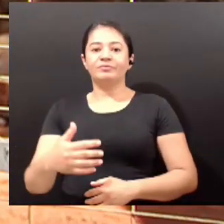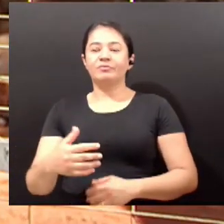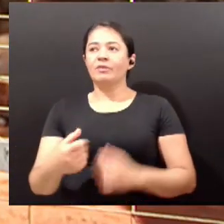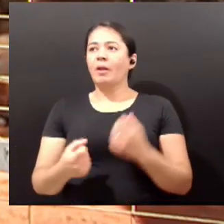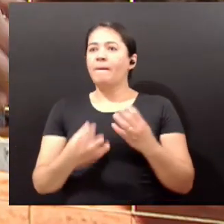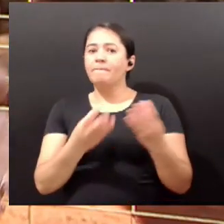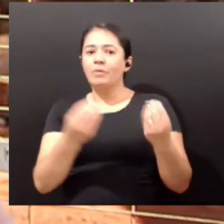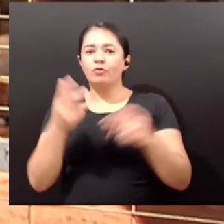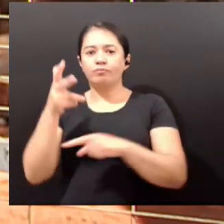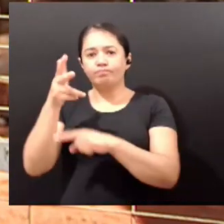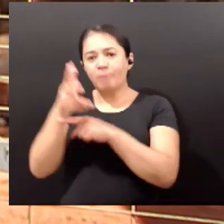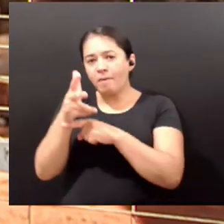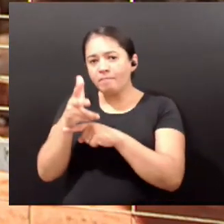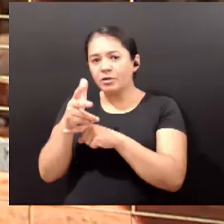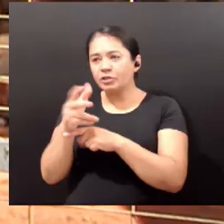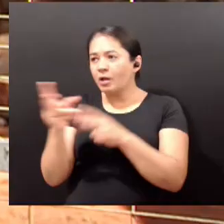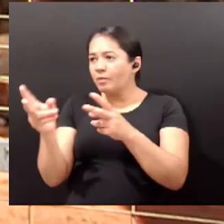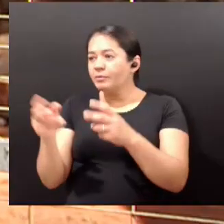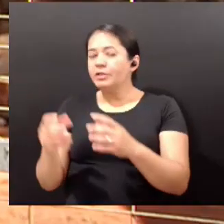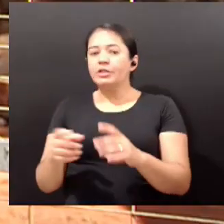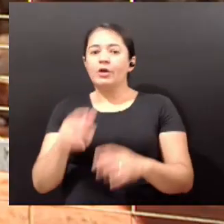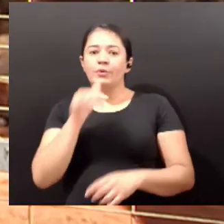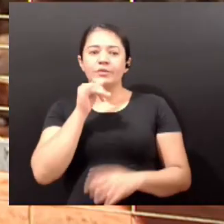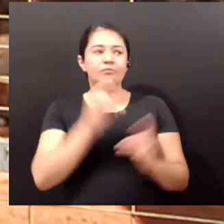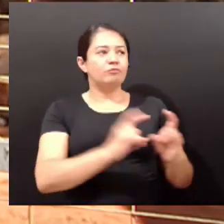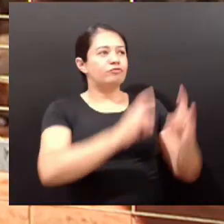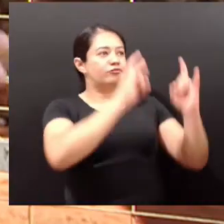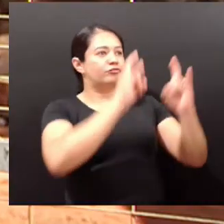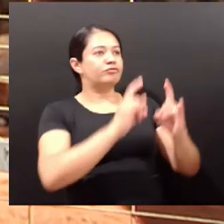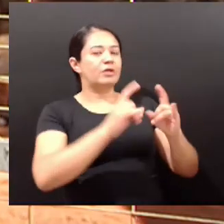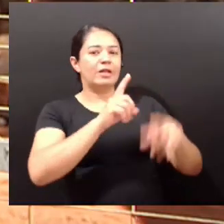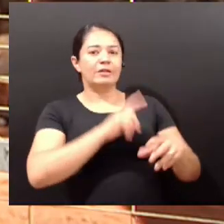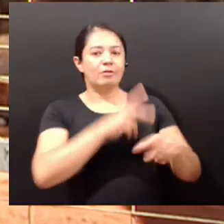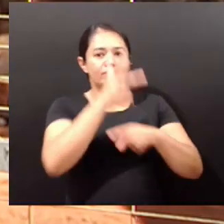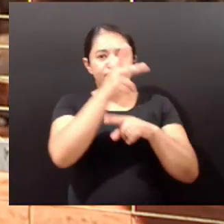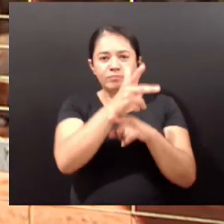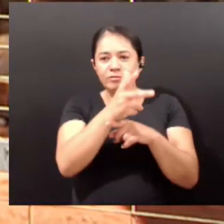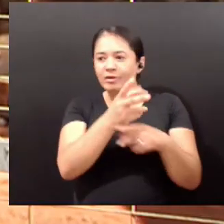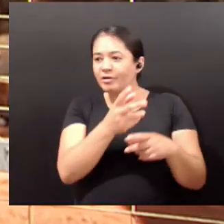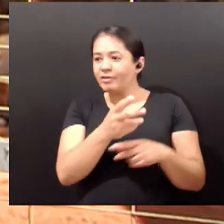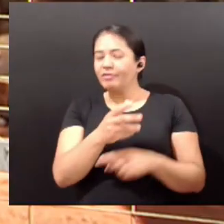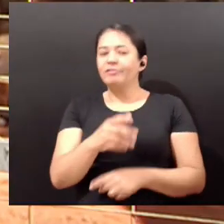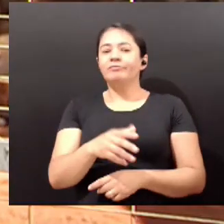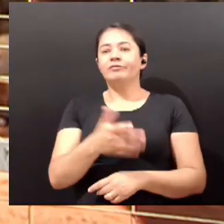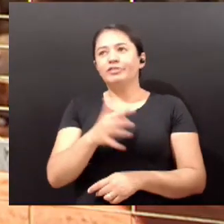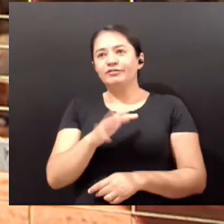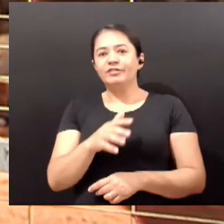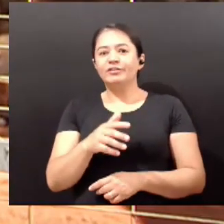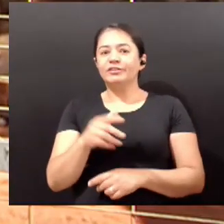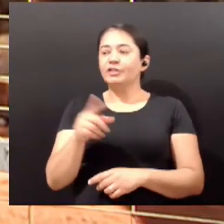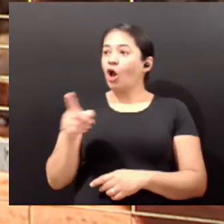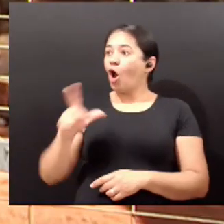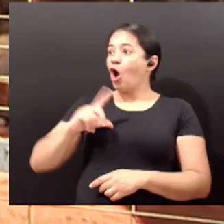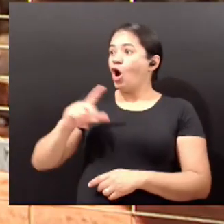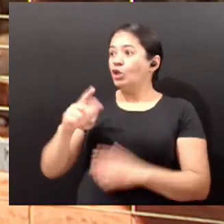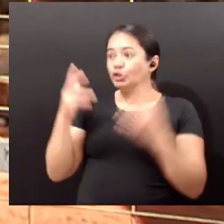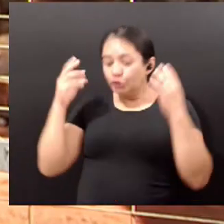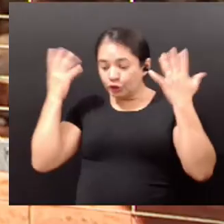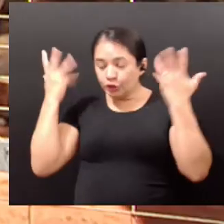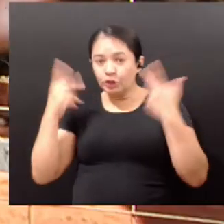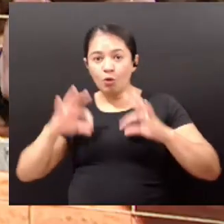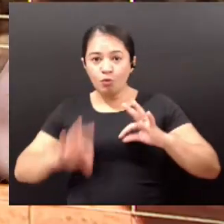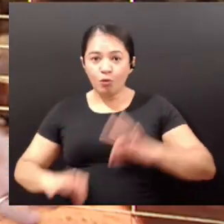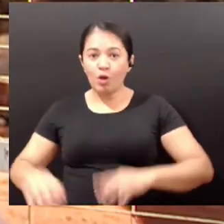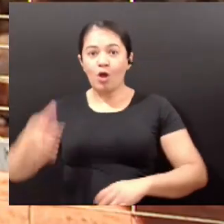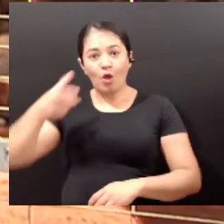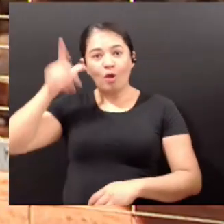muitos condomínios são monitorados por câmeras e tal. Vira e mexe tem imagem, tinha uma onça ontem aqui zanzando e tal. E ela